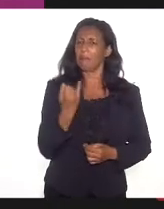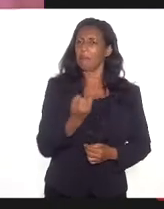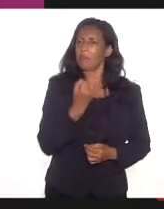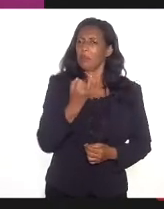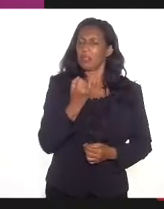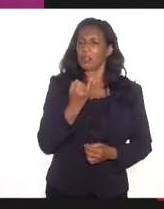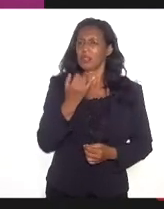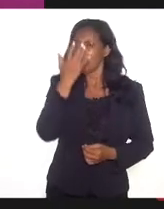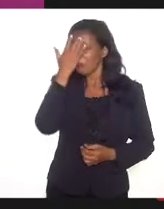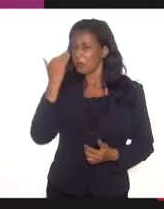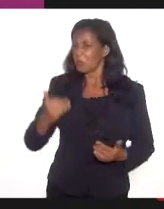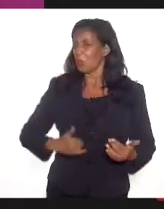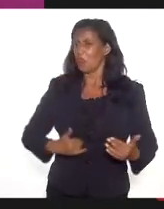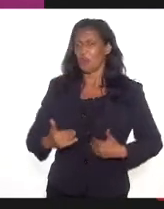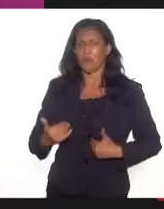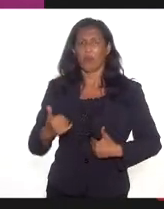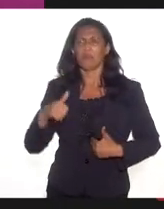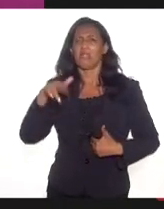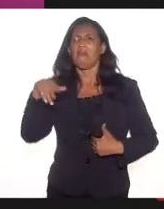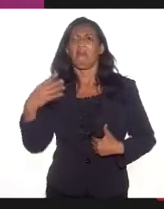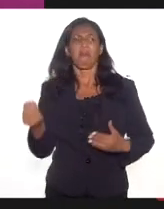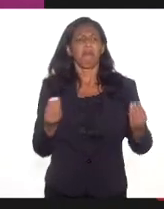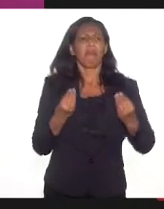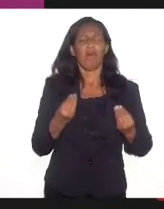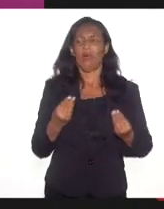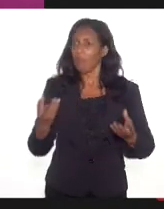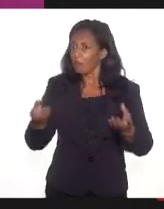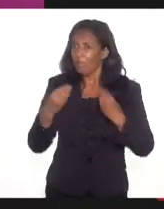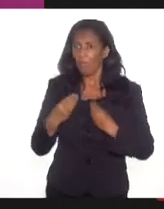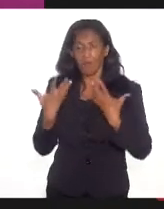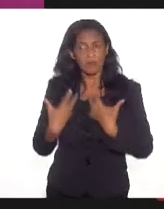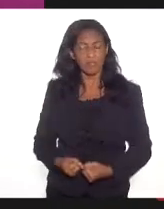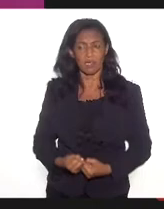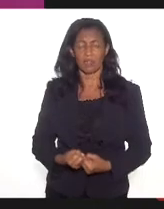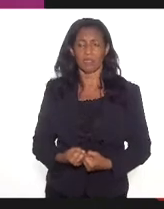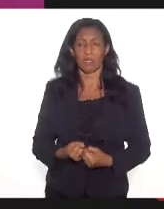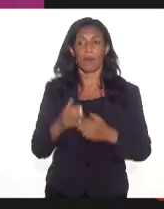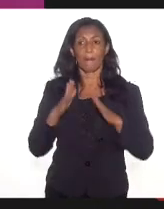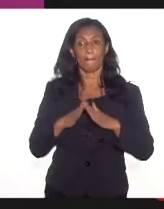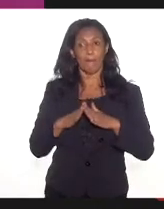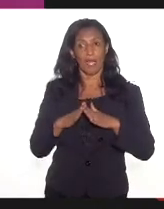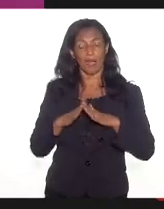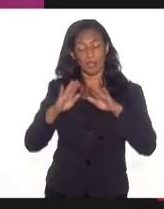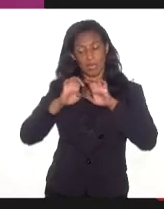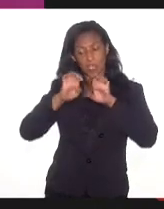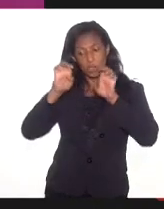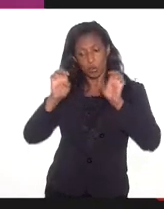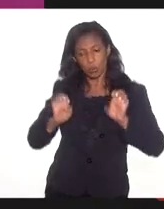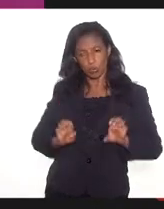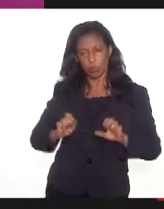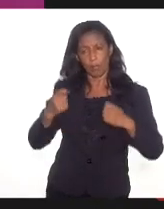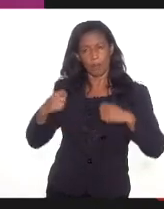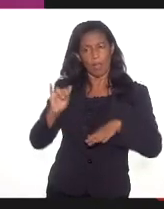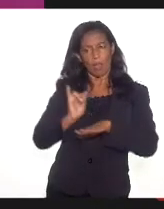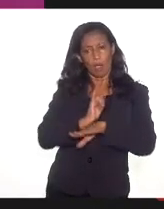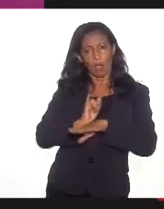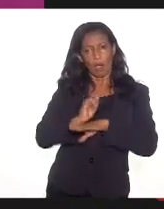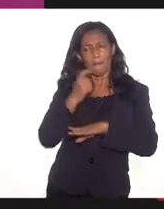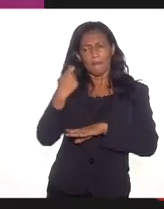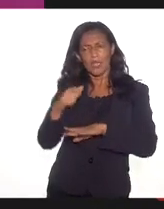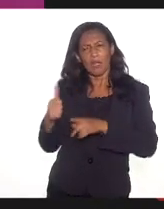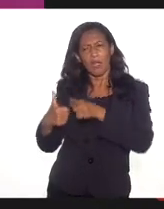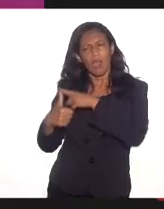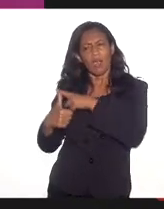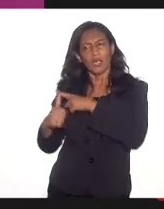fome quer saber de onde vem mas as medidas estruturais elas precisam ser feitas precisa ter escola